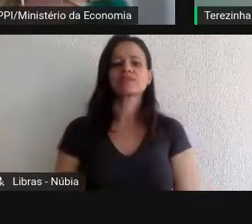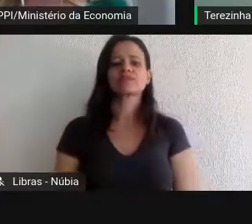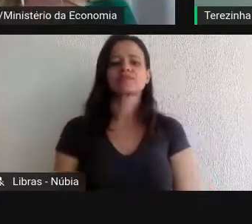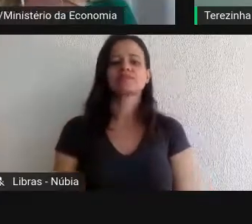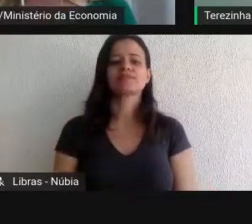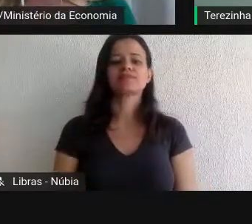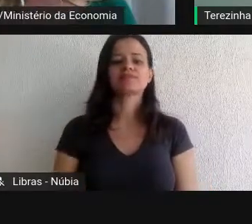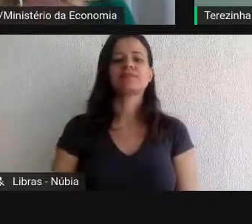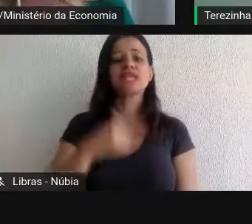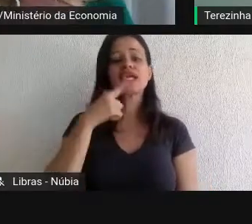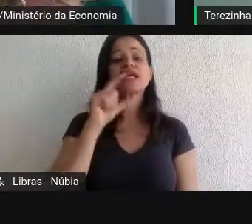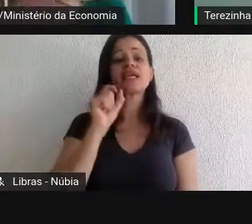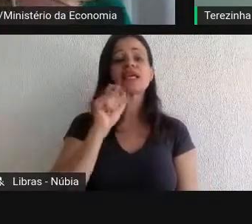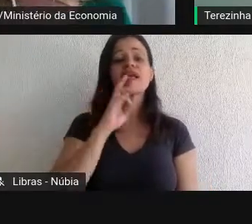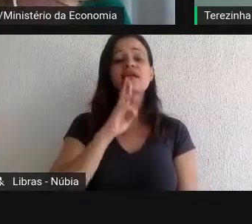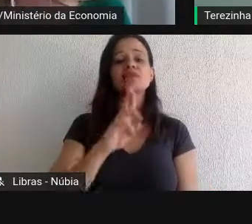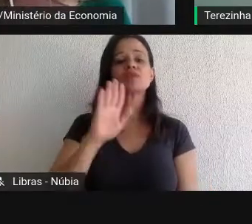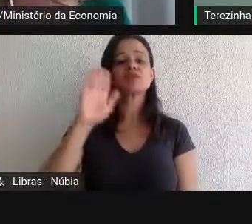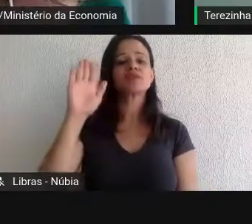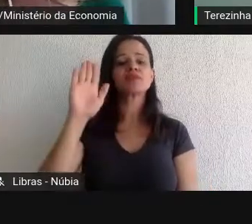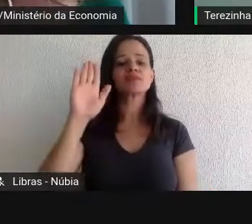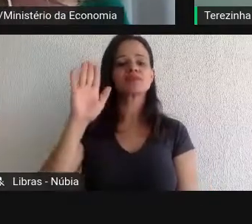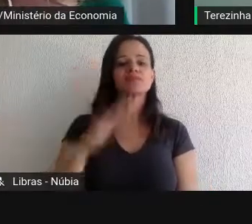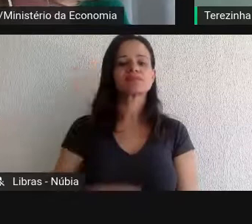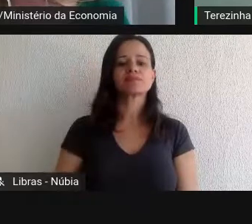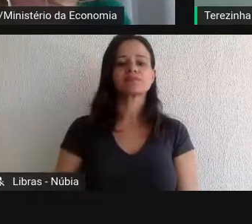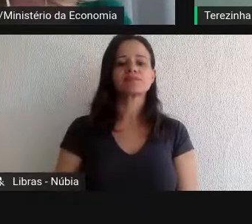Quem gostaria de começar?